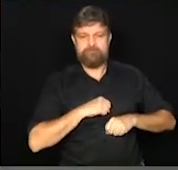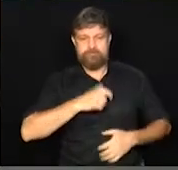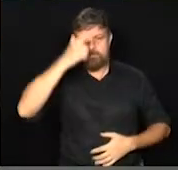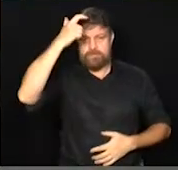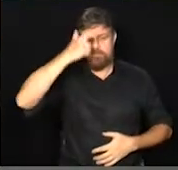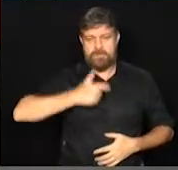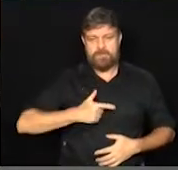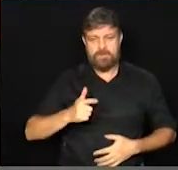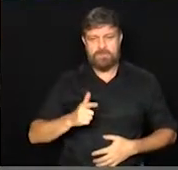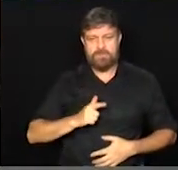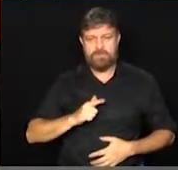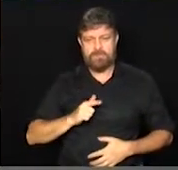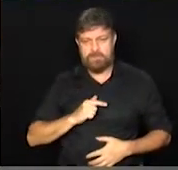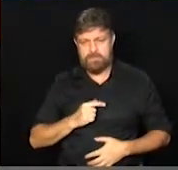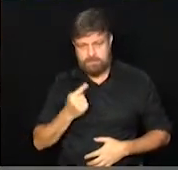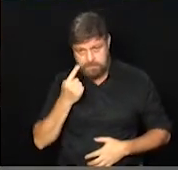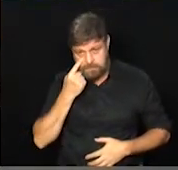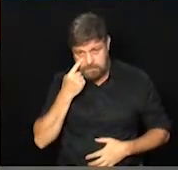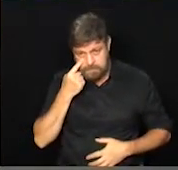conjunto